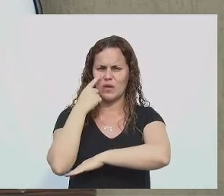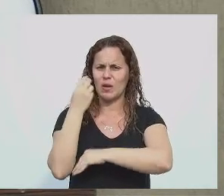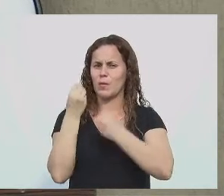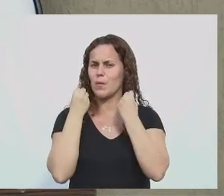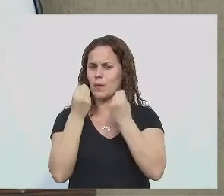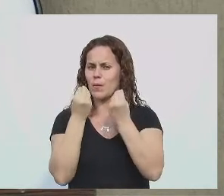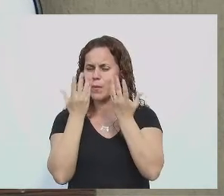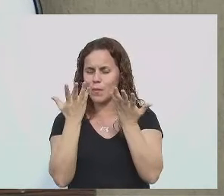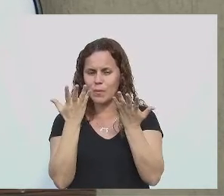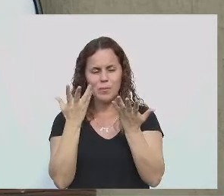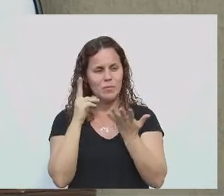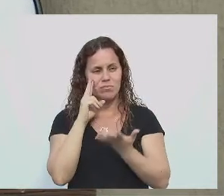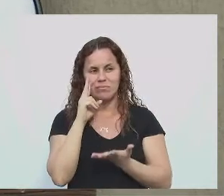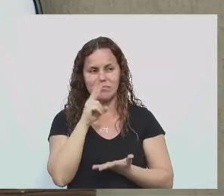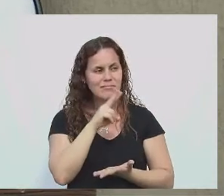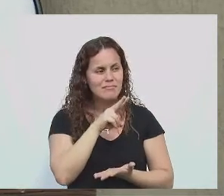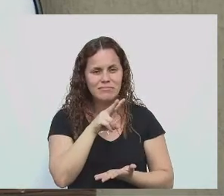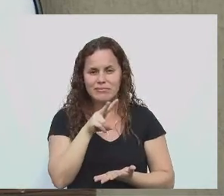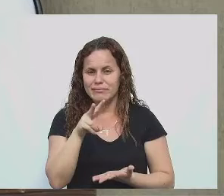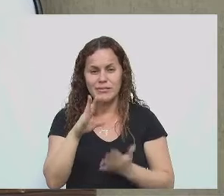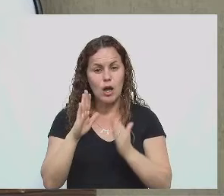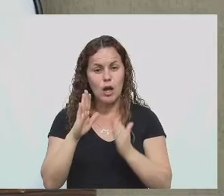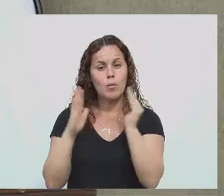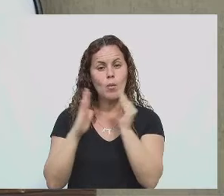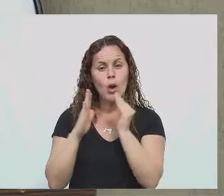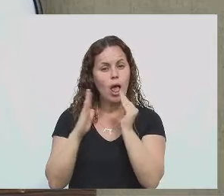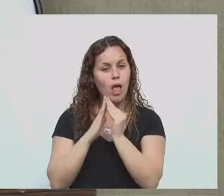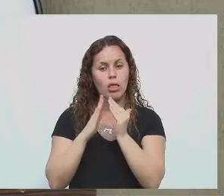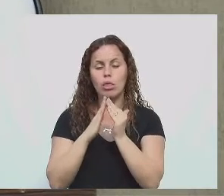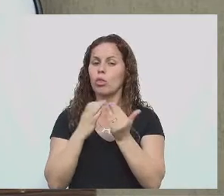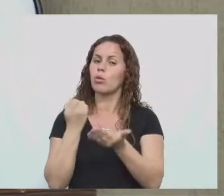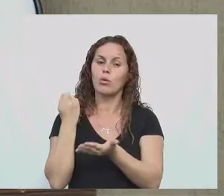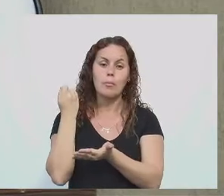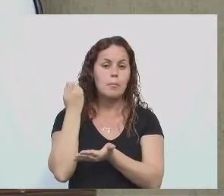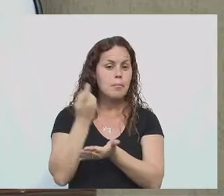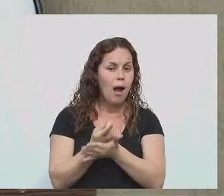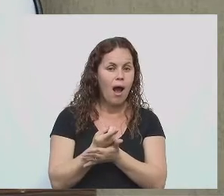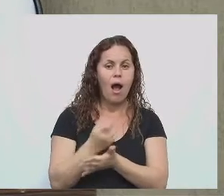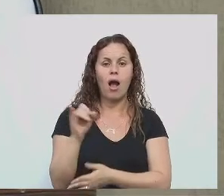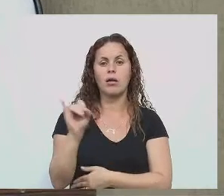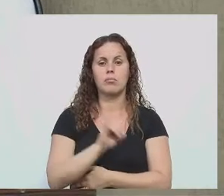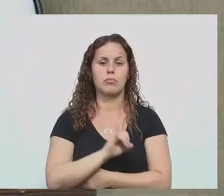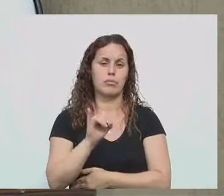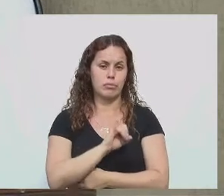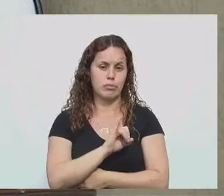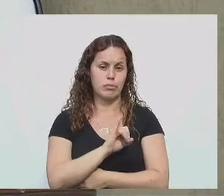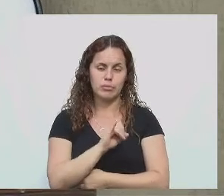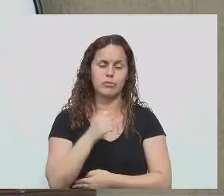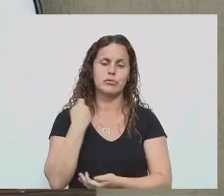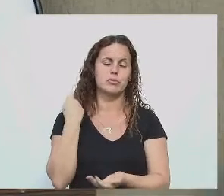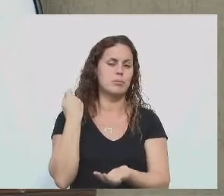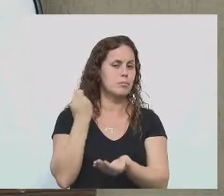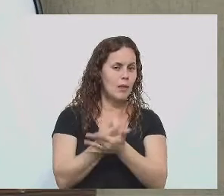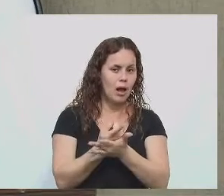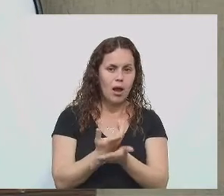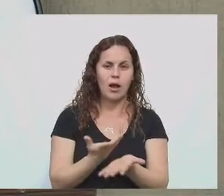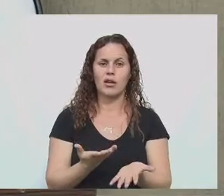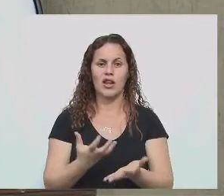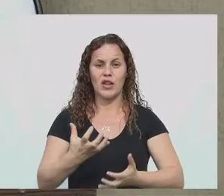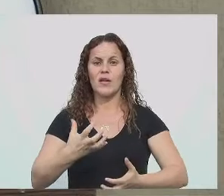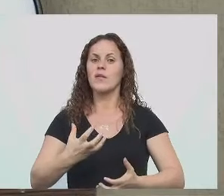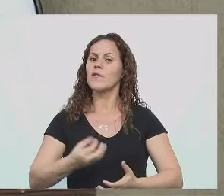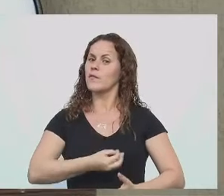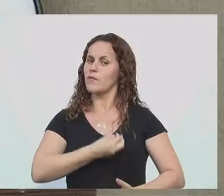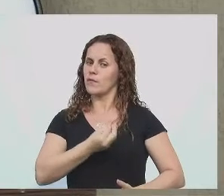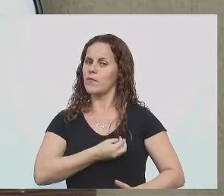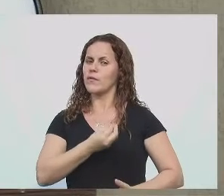é complicado. E os moradores que, né, contribuem com seus, né, impostos ali e vivem numa situação